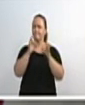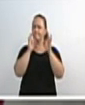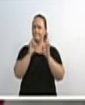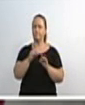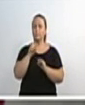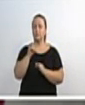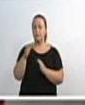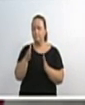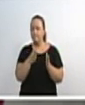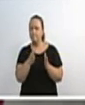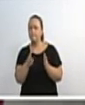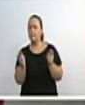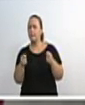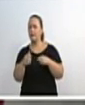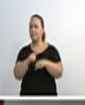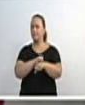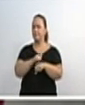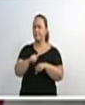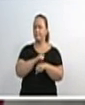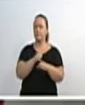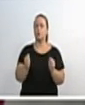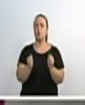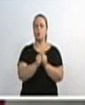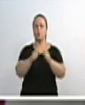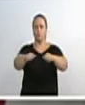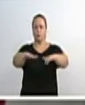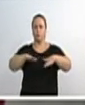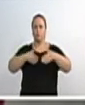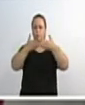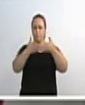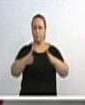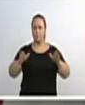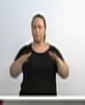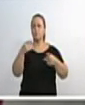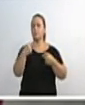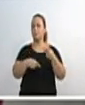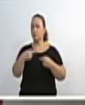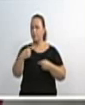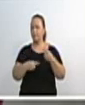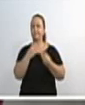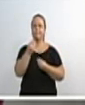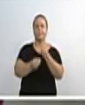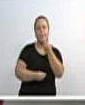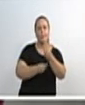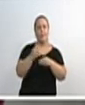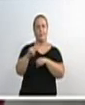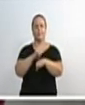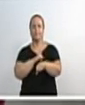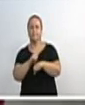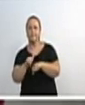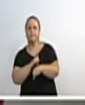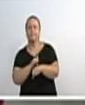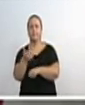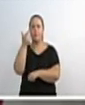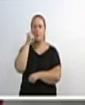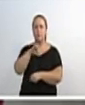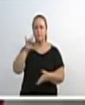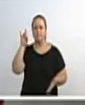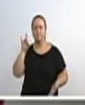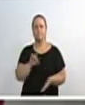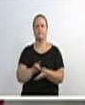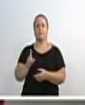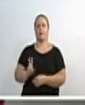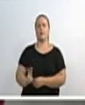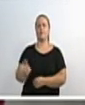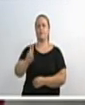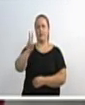uma possibilidade, através dessa audiência, nós discutirmos caminhos, formas de realmente valorizarmos mais